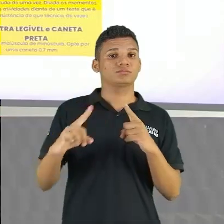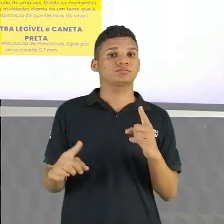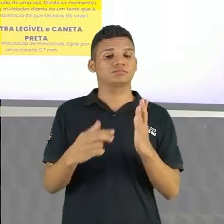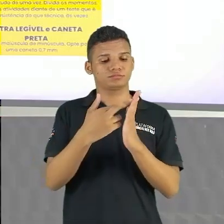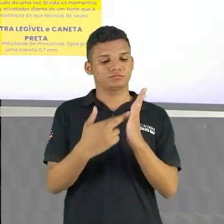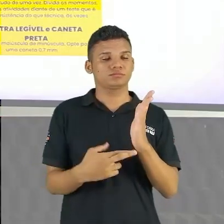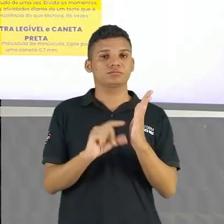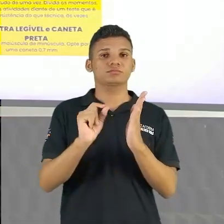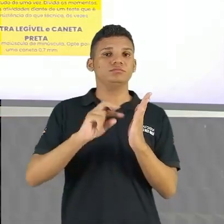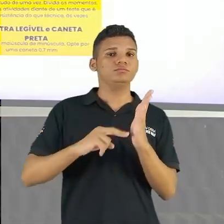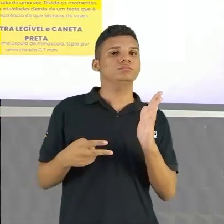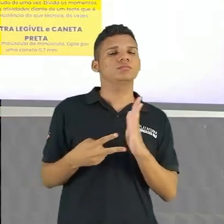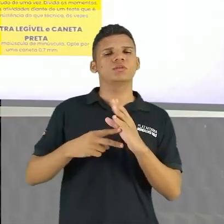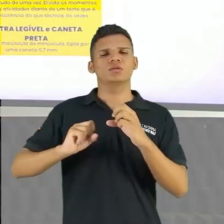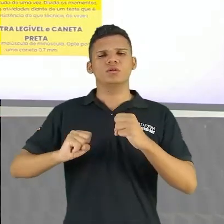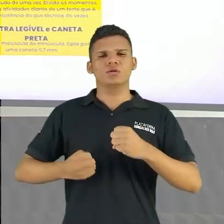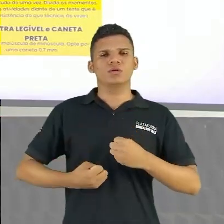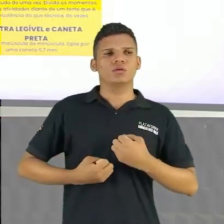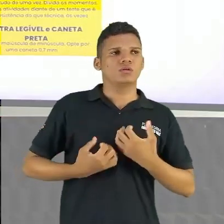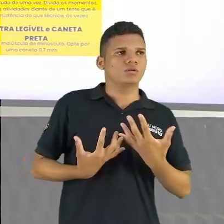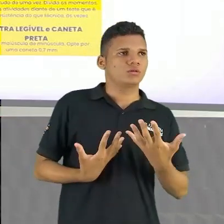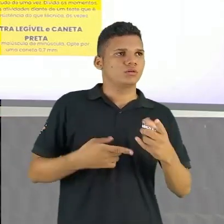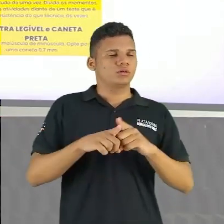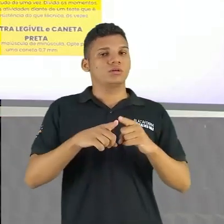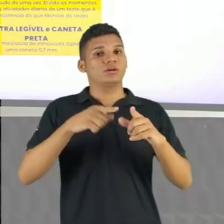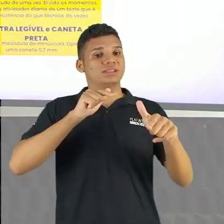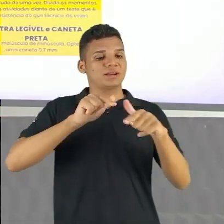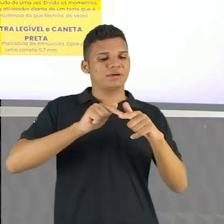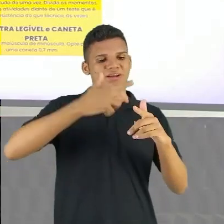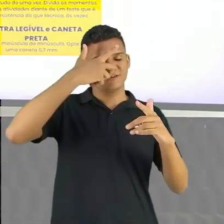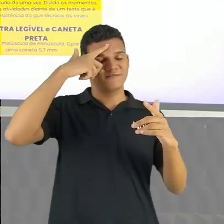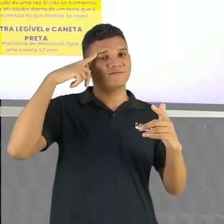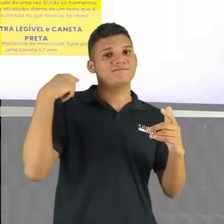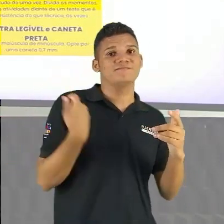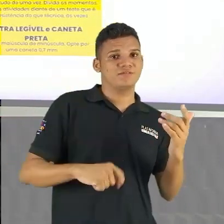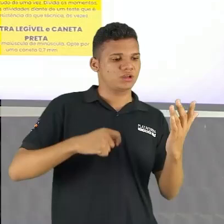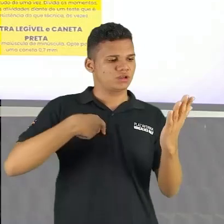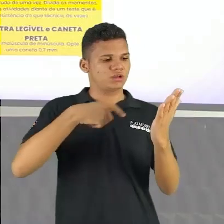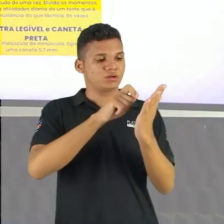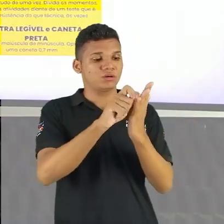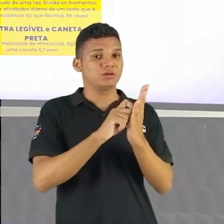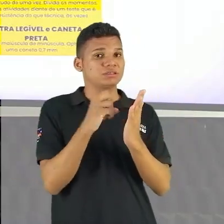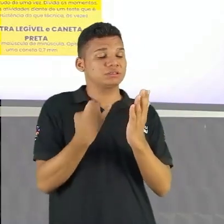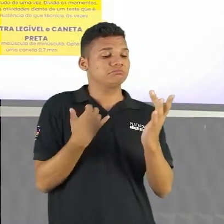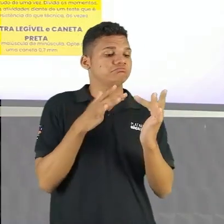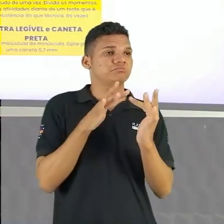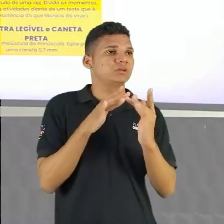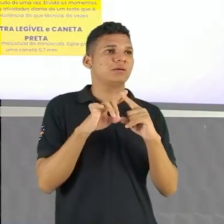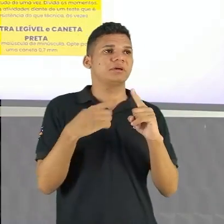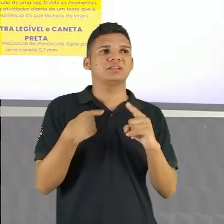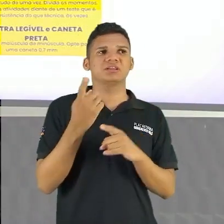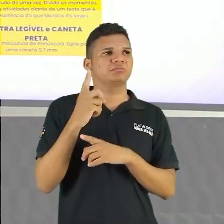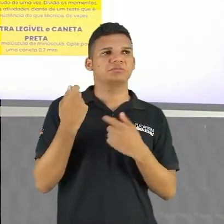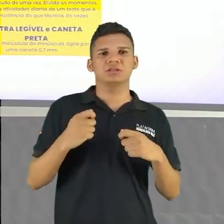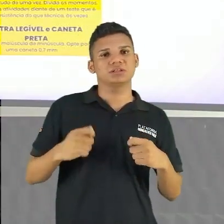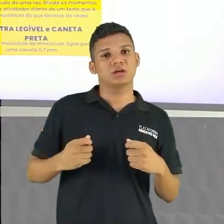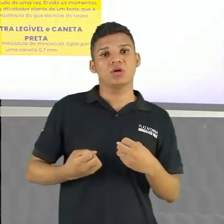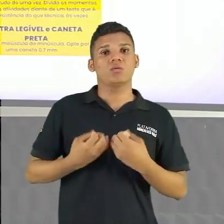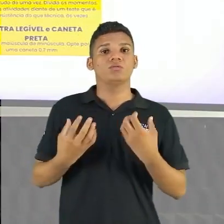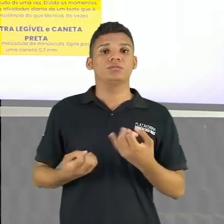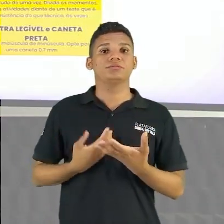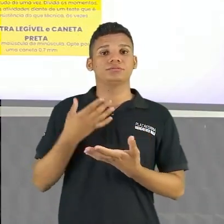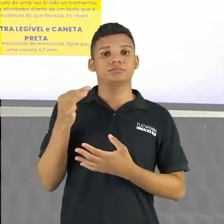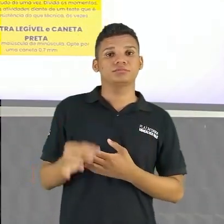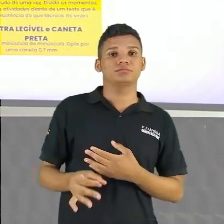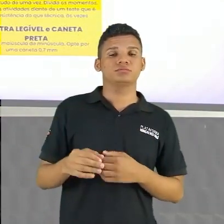transpiração o que significa isso é trabalho é suor se o aluno conectar muito bem ele nem vai precisar da Inspiração Tá